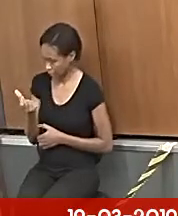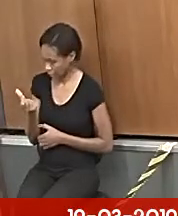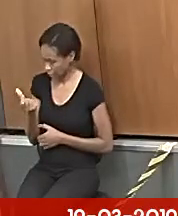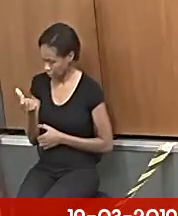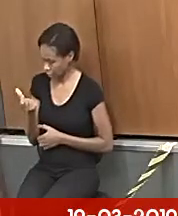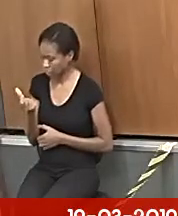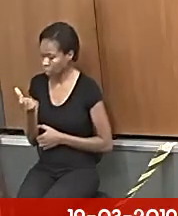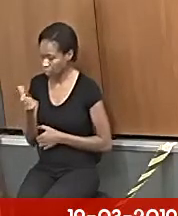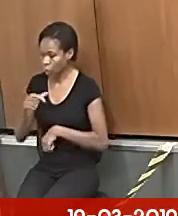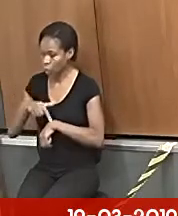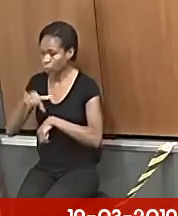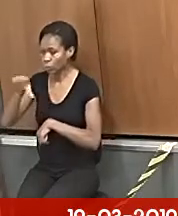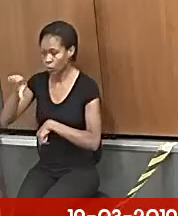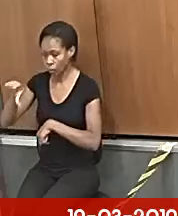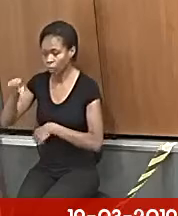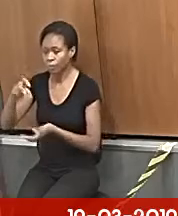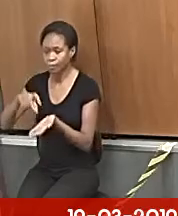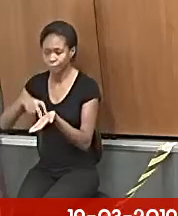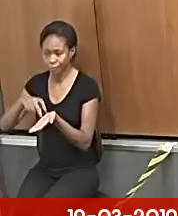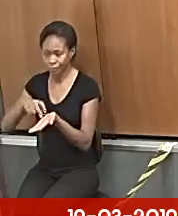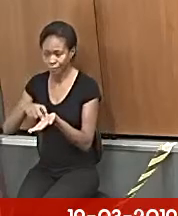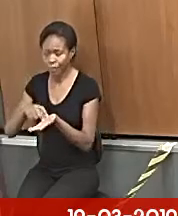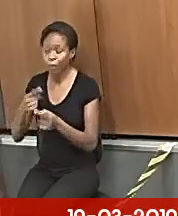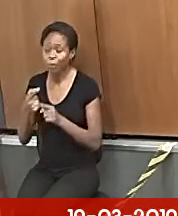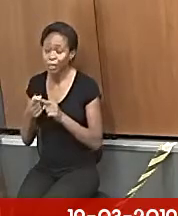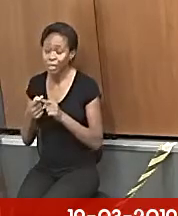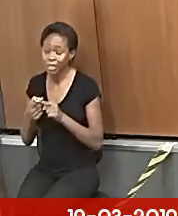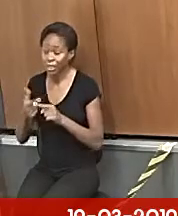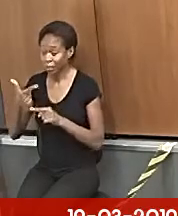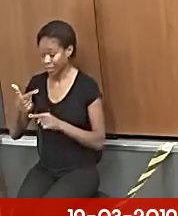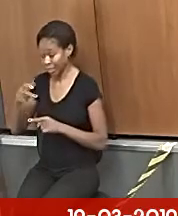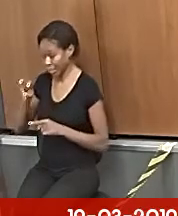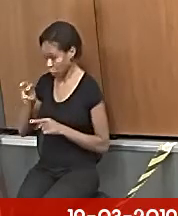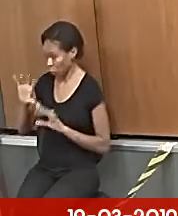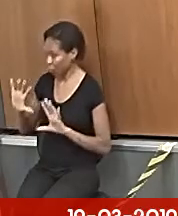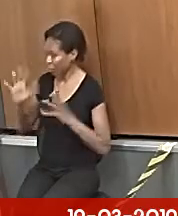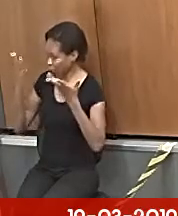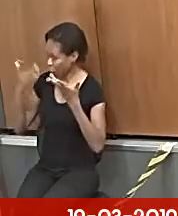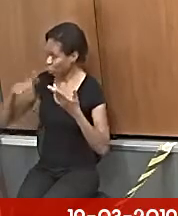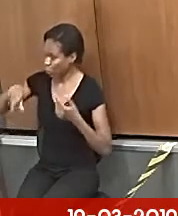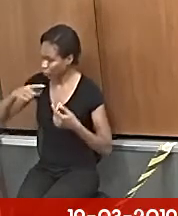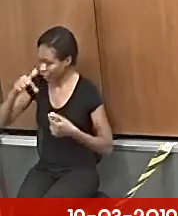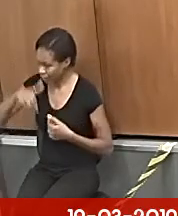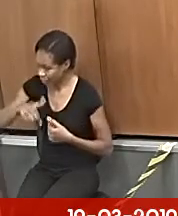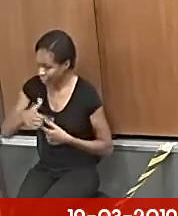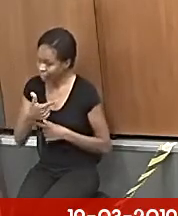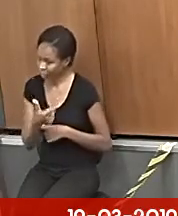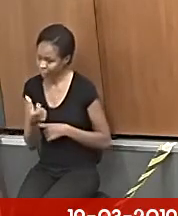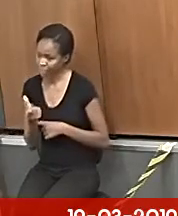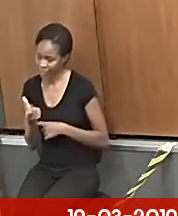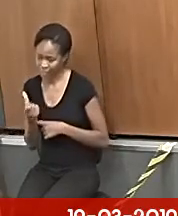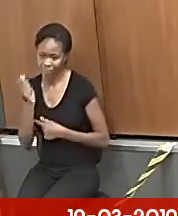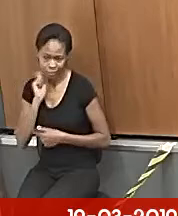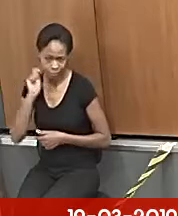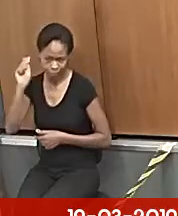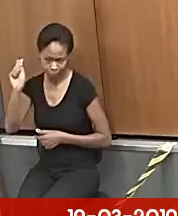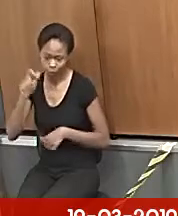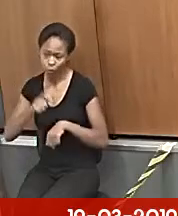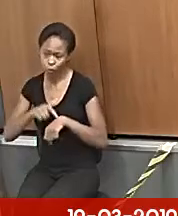manhã quem é porque comemoração de 25 nós fazemos 29 da manhã em socchi